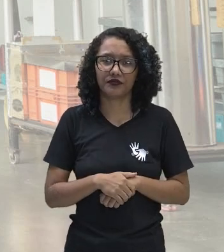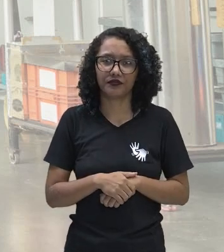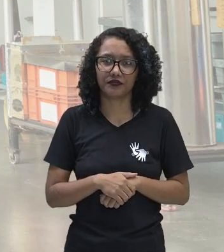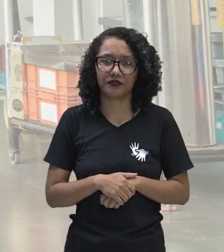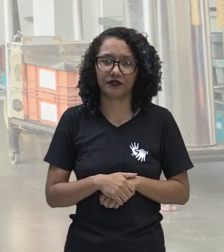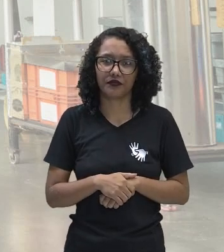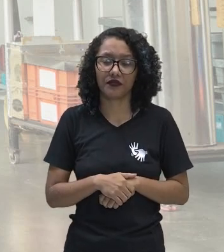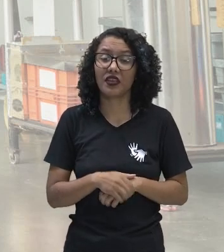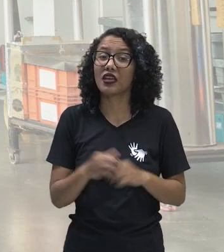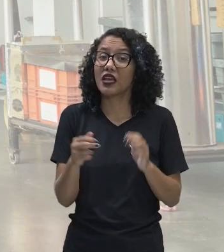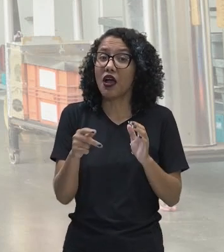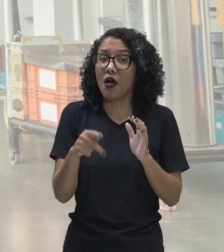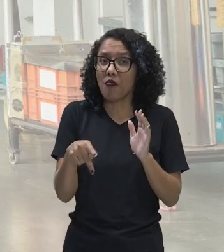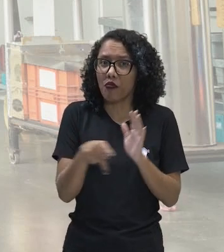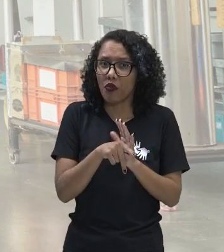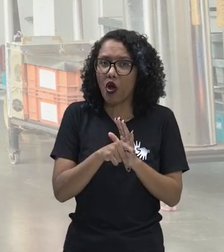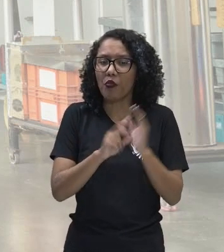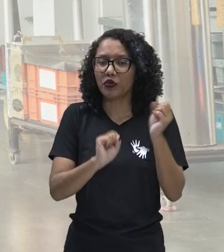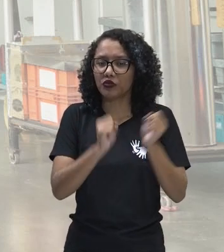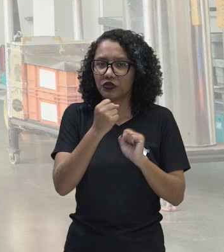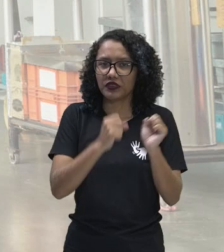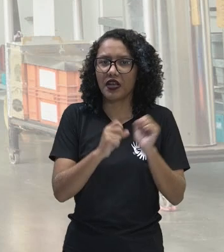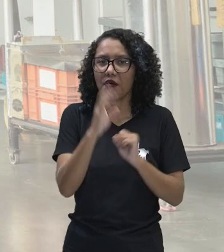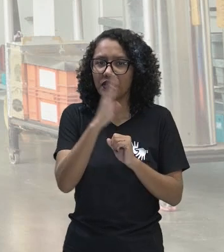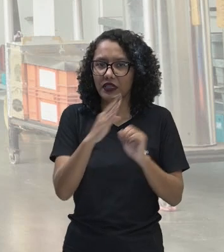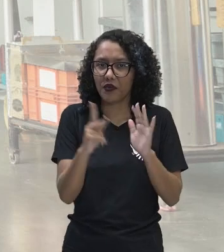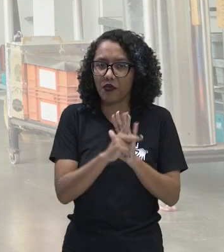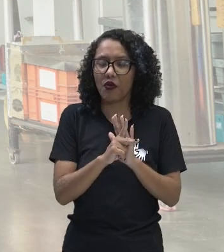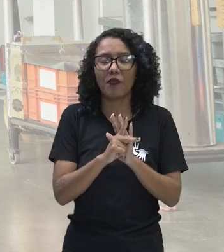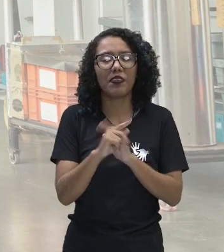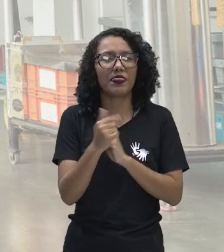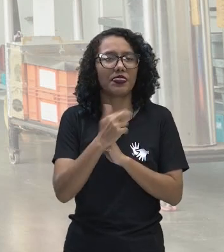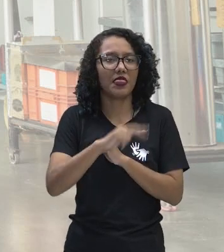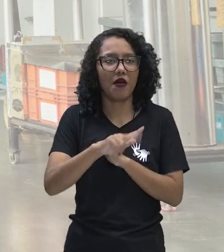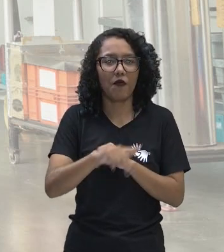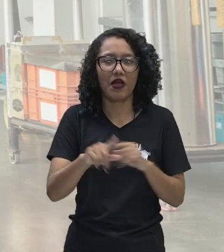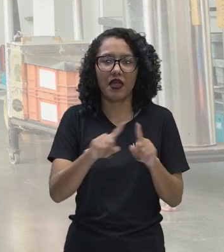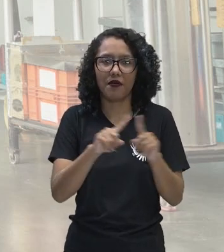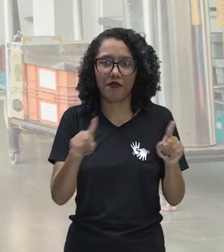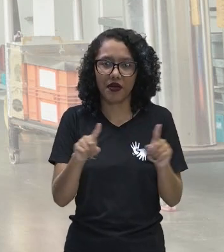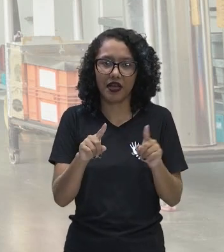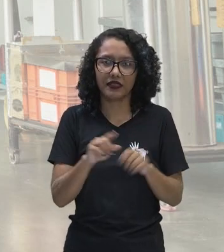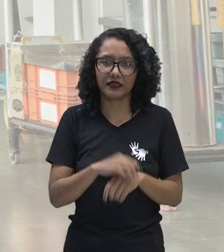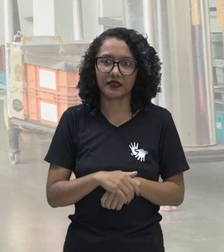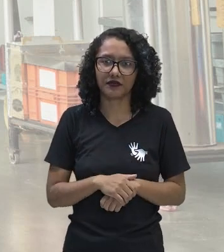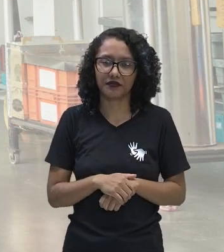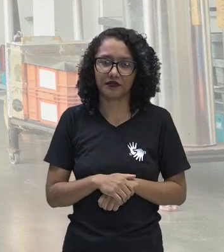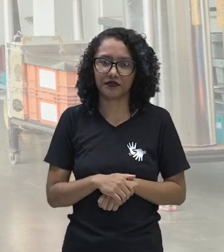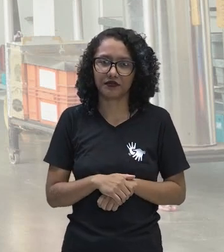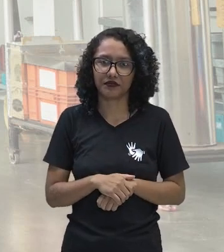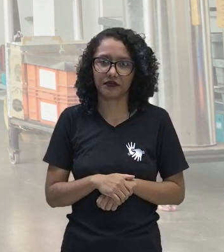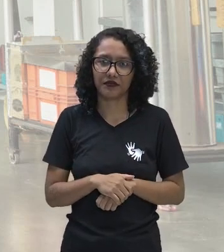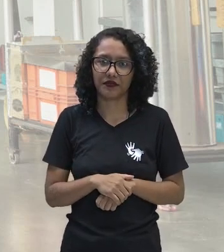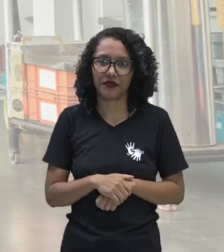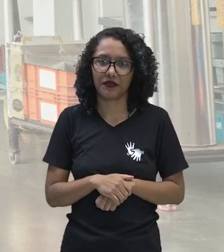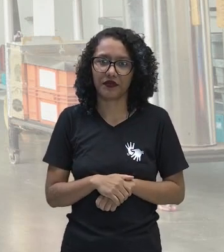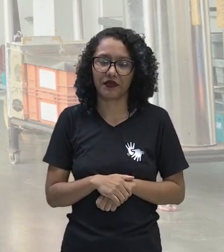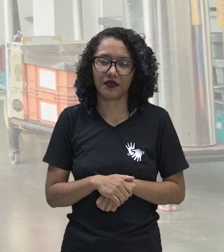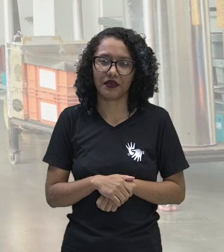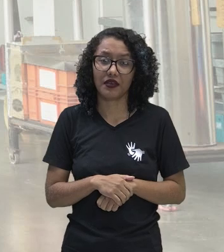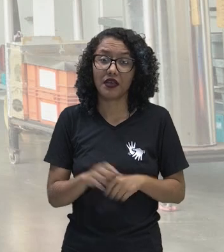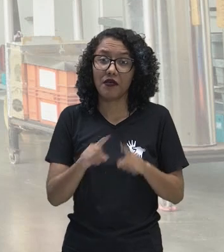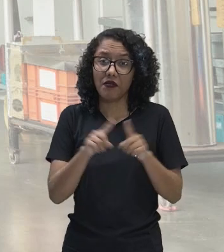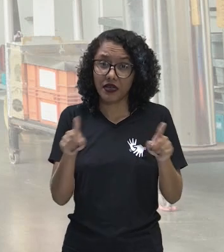indústrias brasileiras, porém, mostra justamente uma indústria atual, visto que o nosso território,